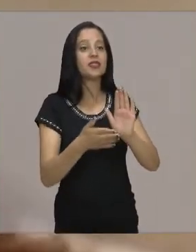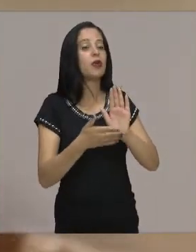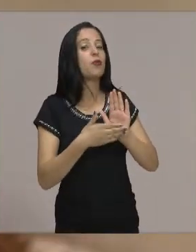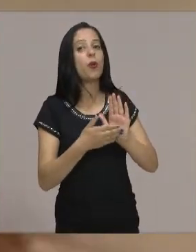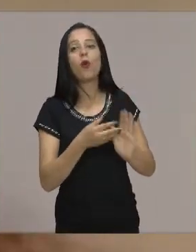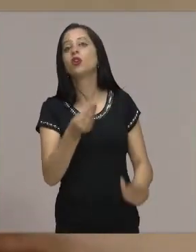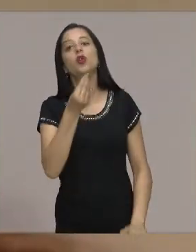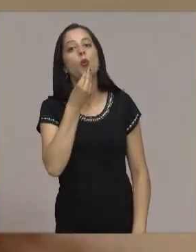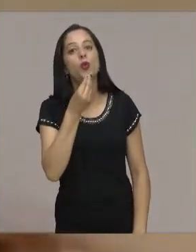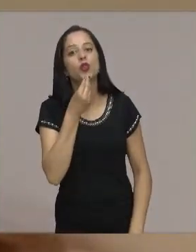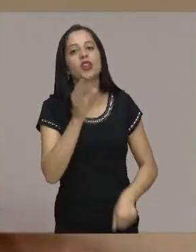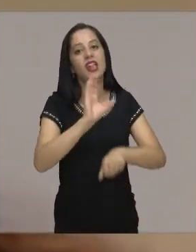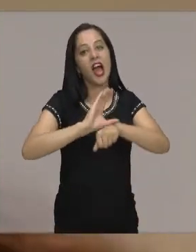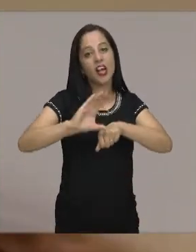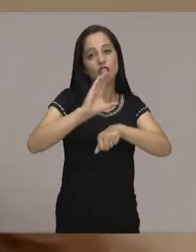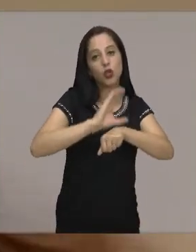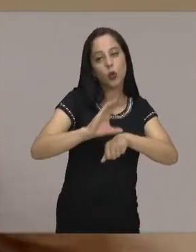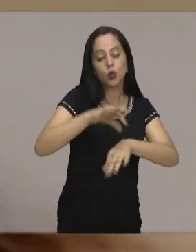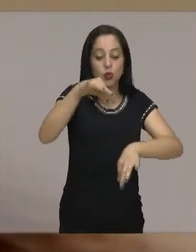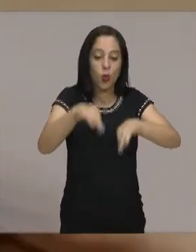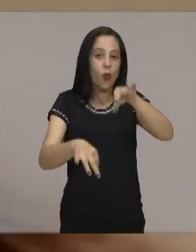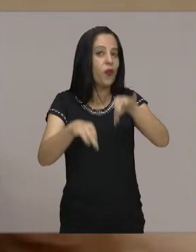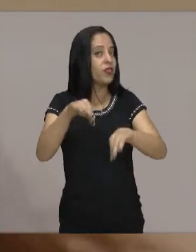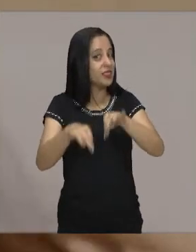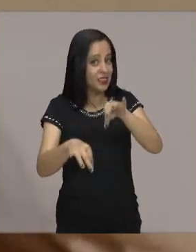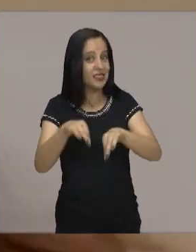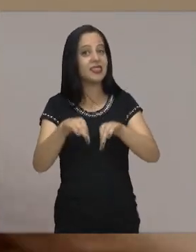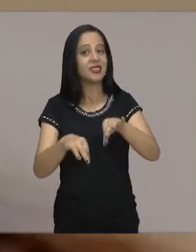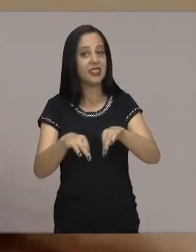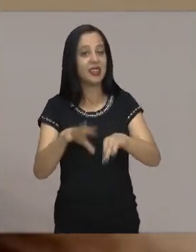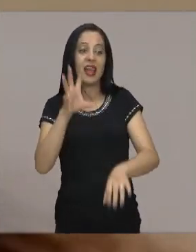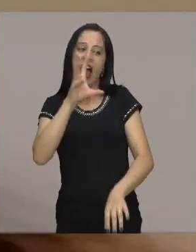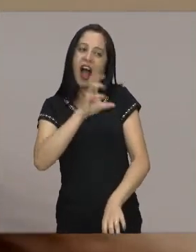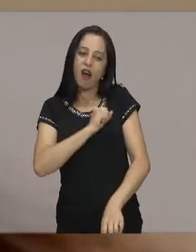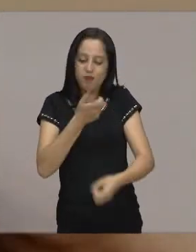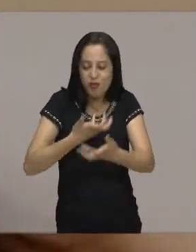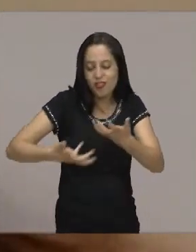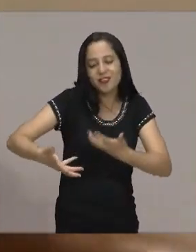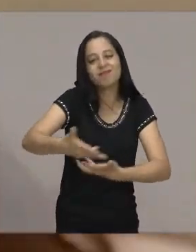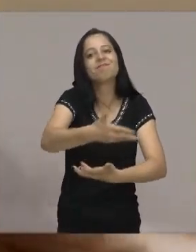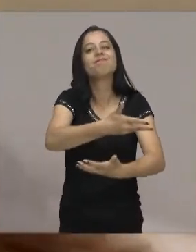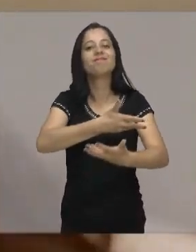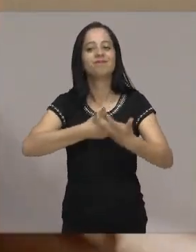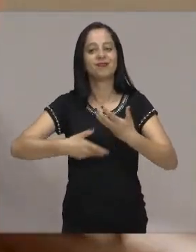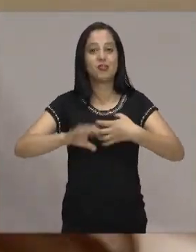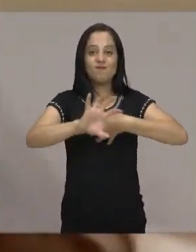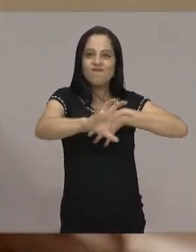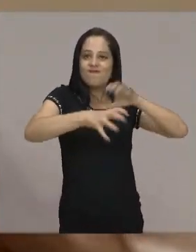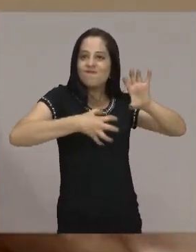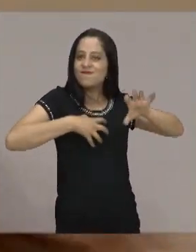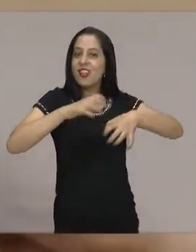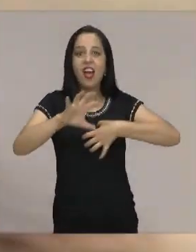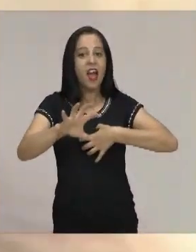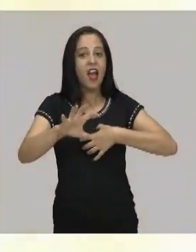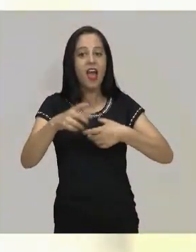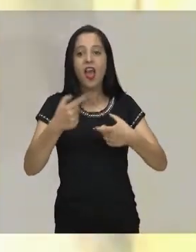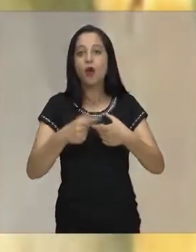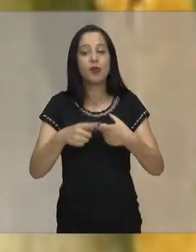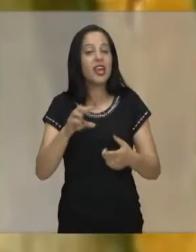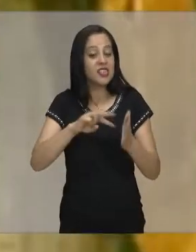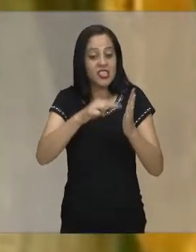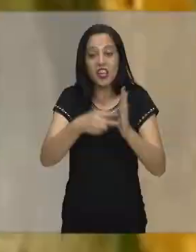Oferecendo cursos, oferecendo oficinas, oferecendo amor, oferecendo vida, porque tudo isso é